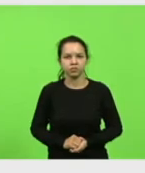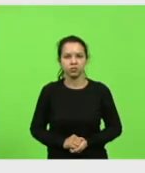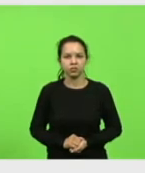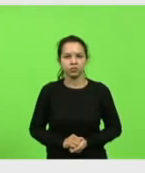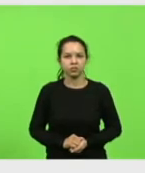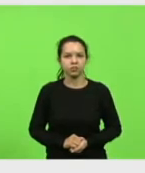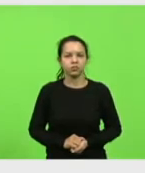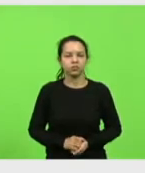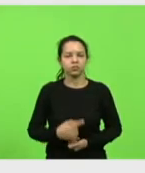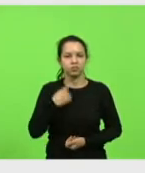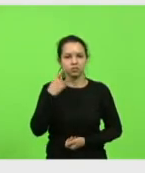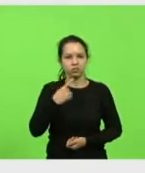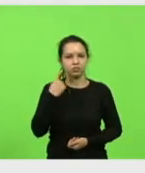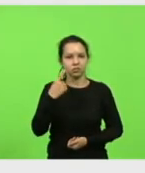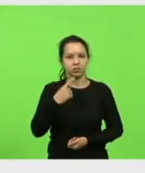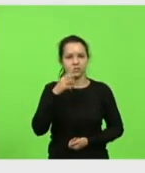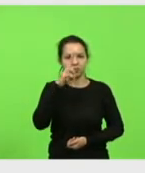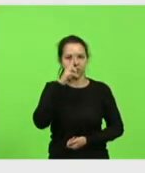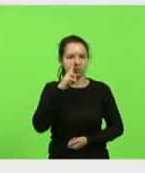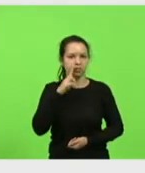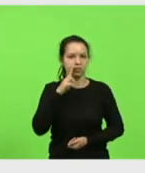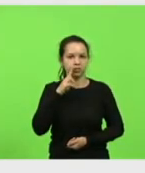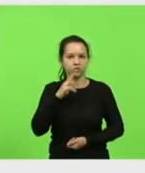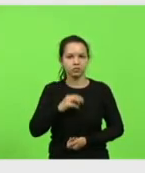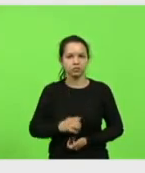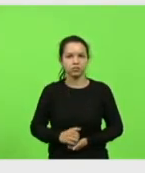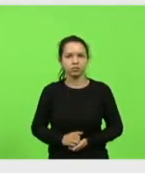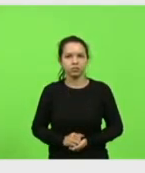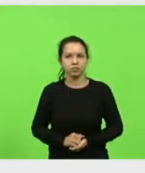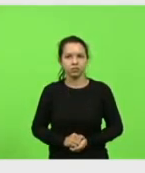Como vota o deputado Ivan Nats?